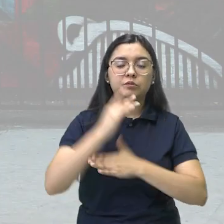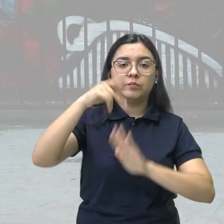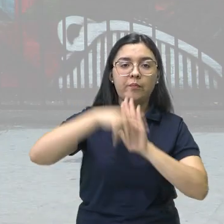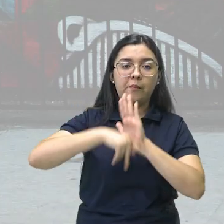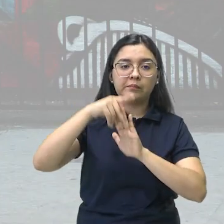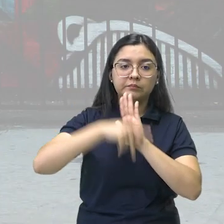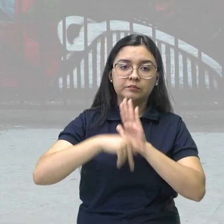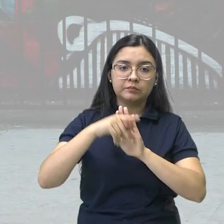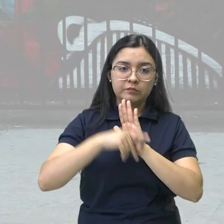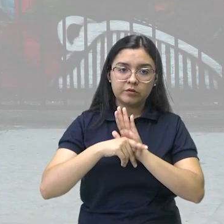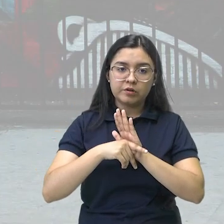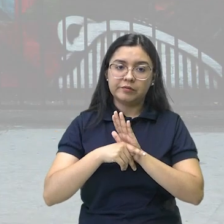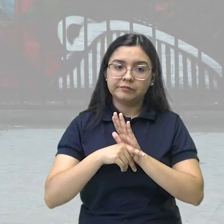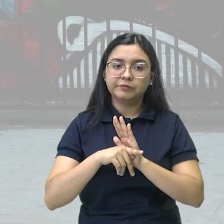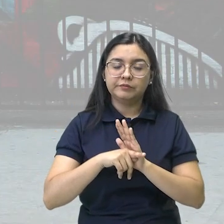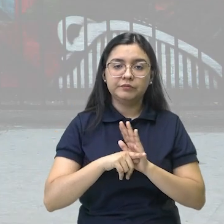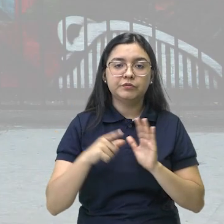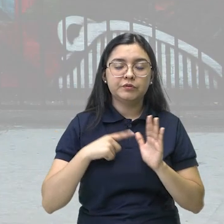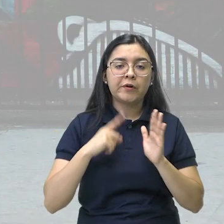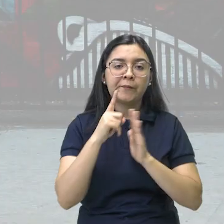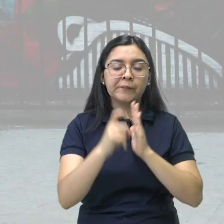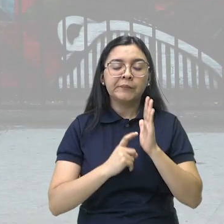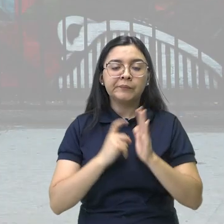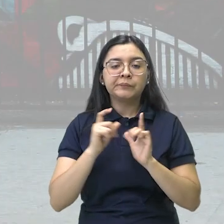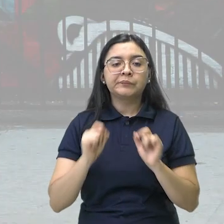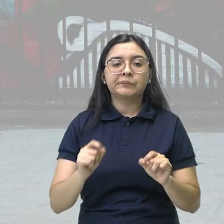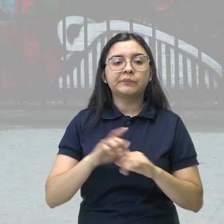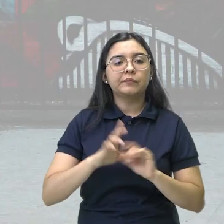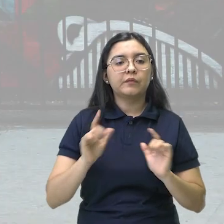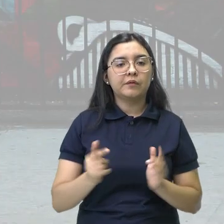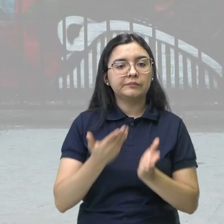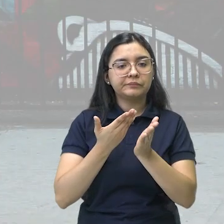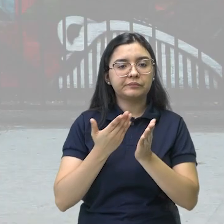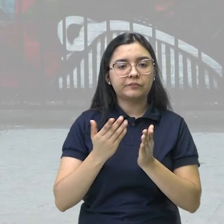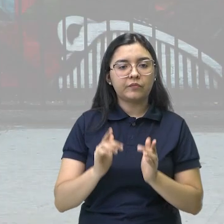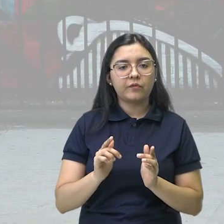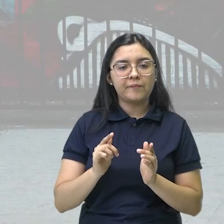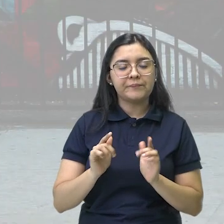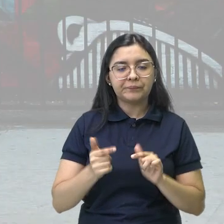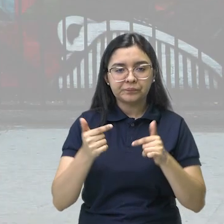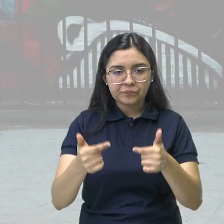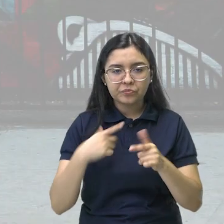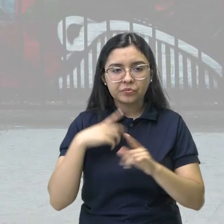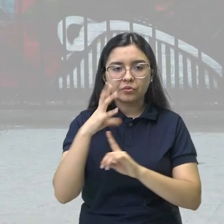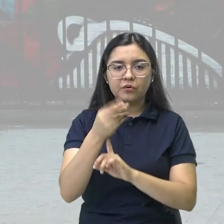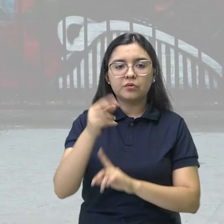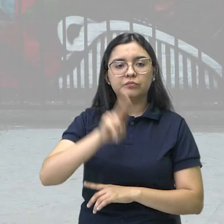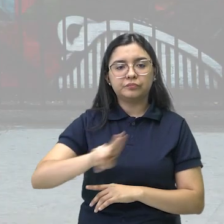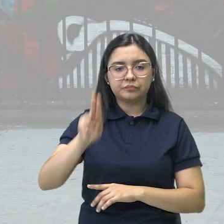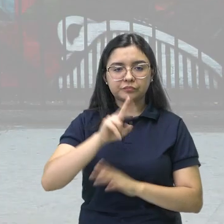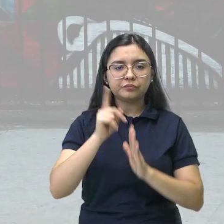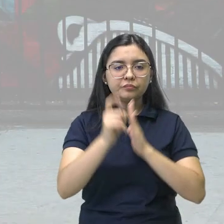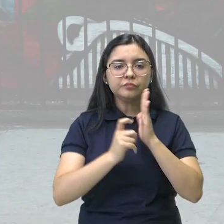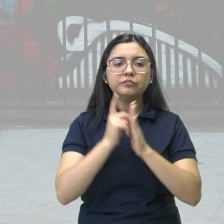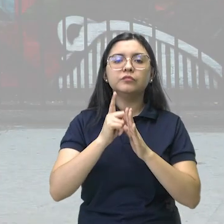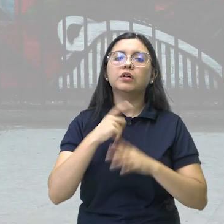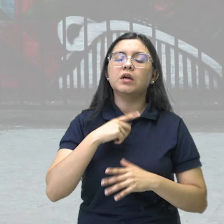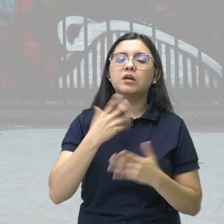alguns projetos de grafite, certo? Que são iniciativas artísticas que utilizam o grafite como meio